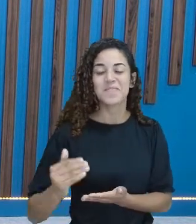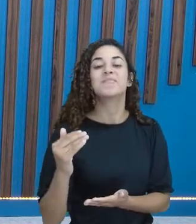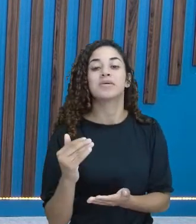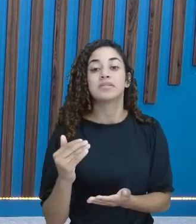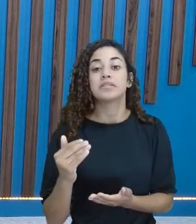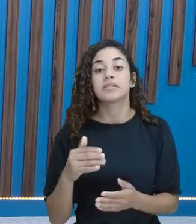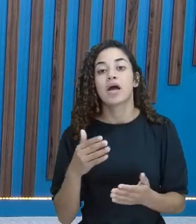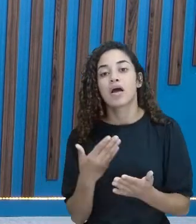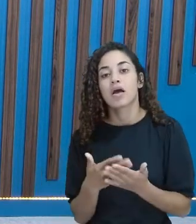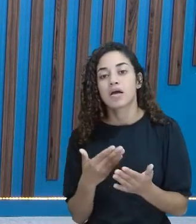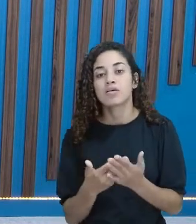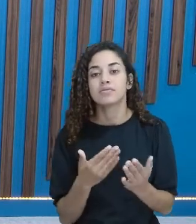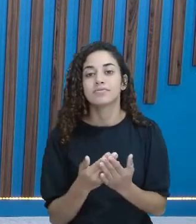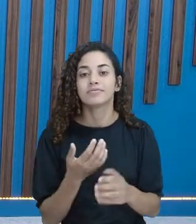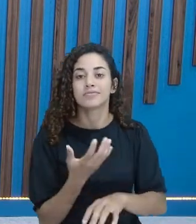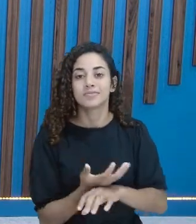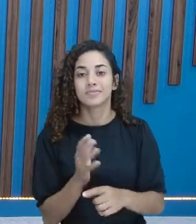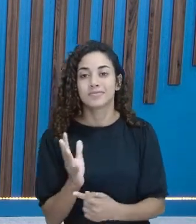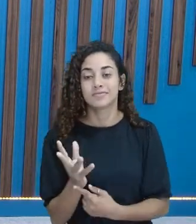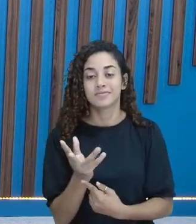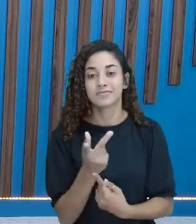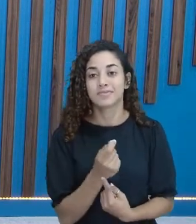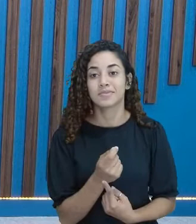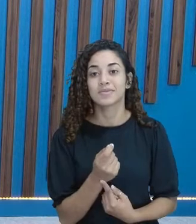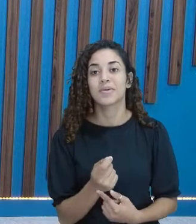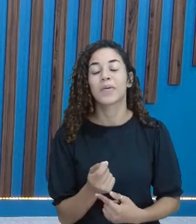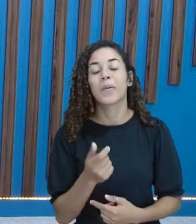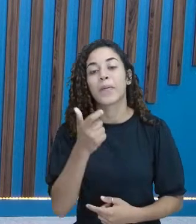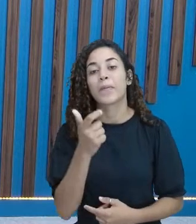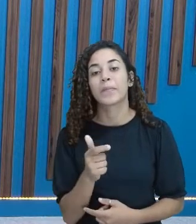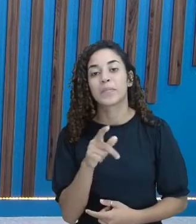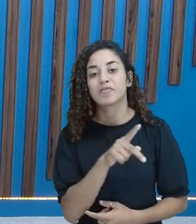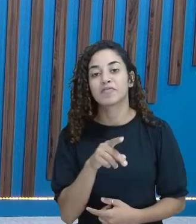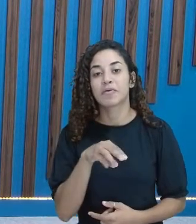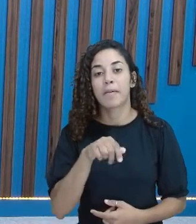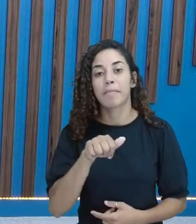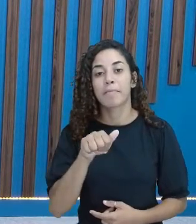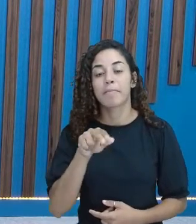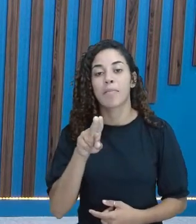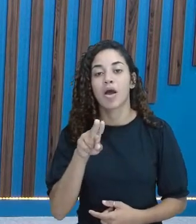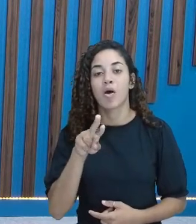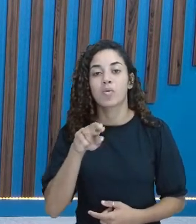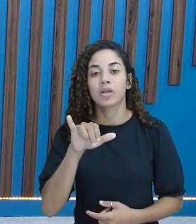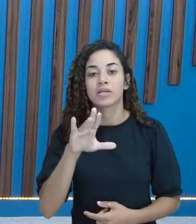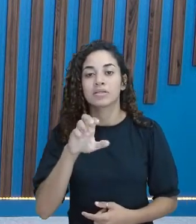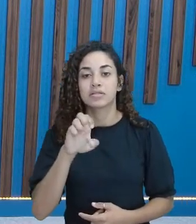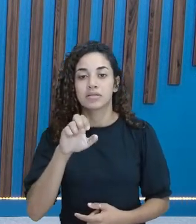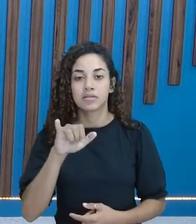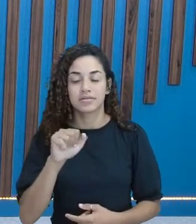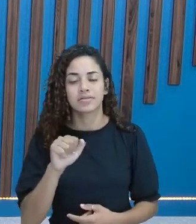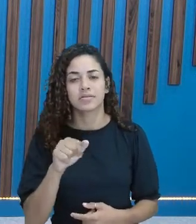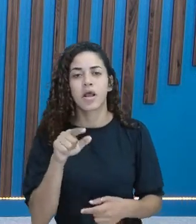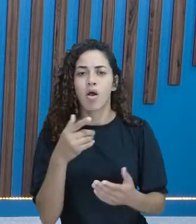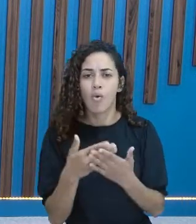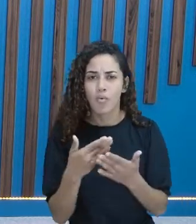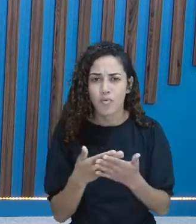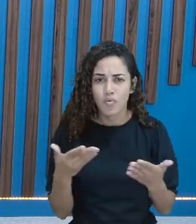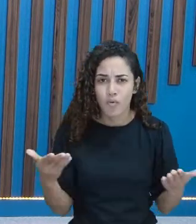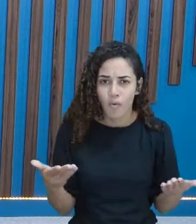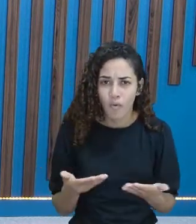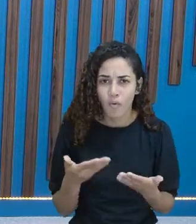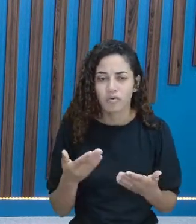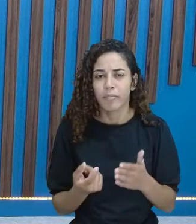componente arte com a professora Maury Sérgio Ana. A aula de hoje vai ser uma sequência da aula que já tivemos